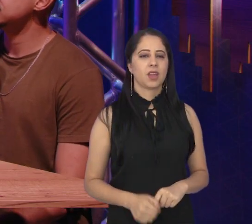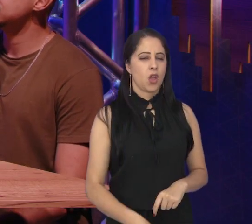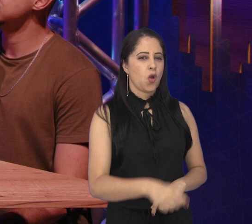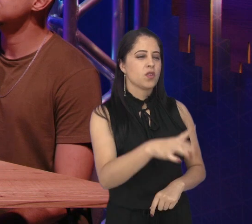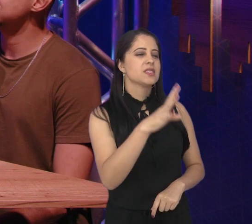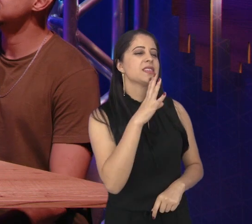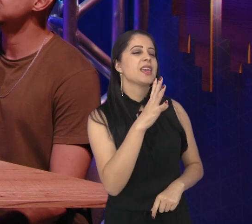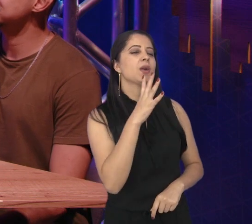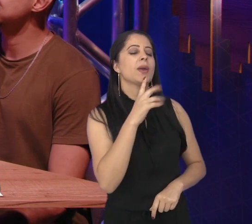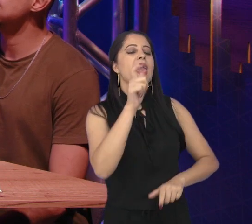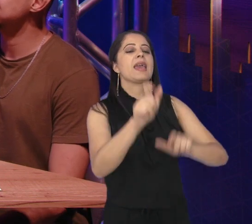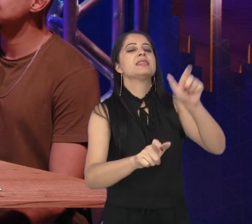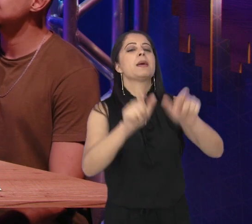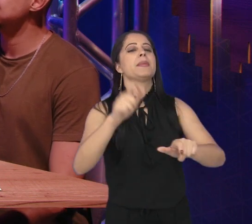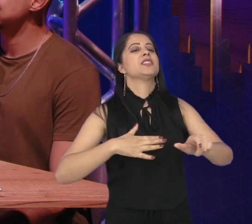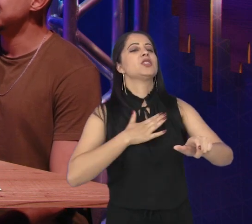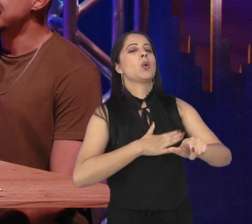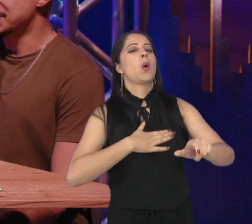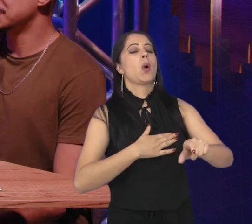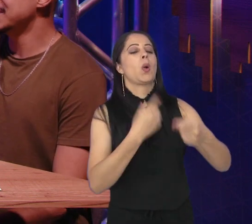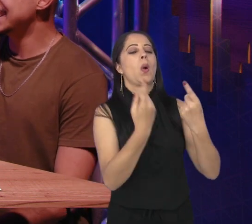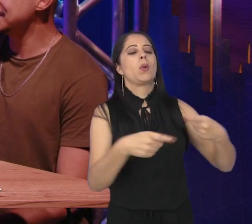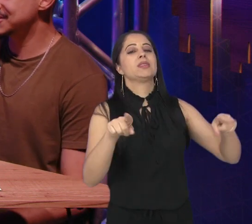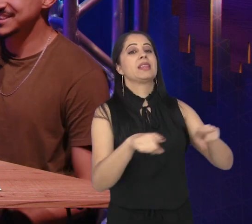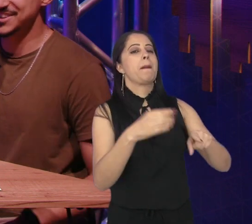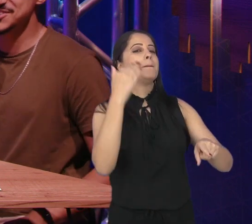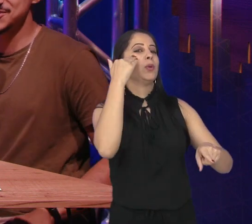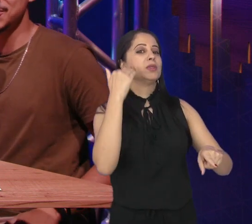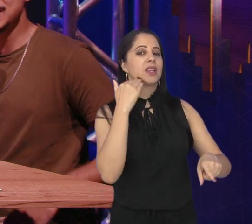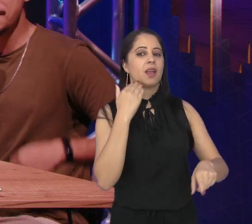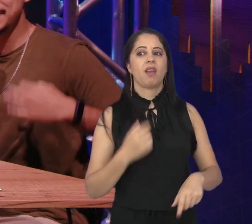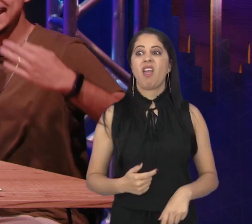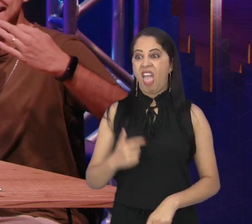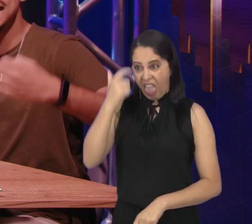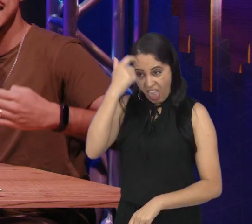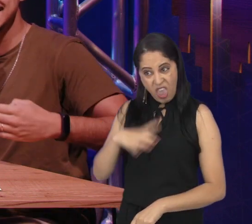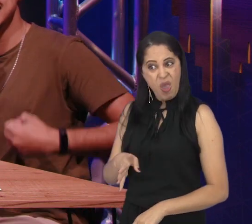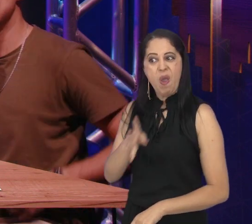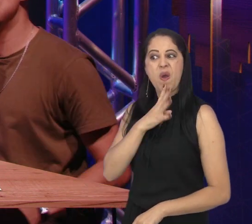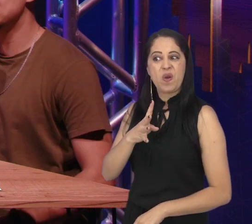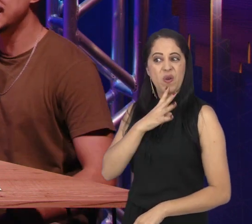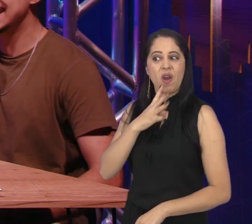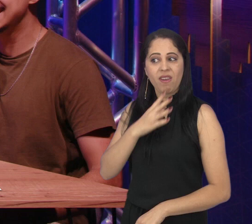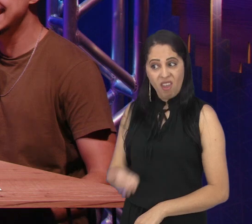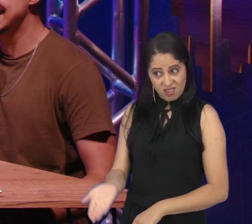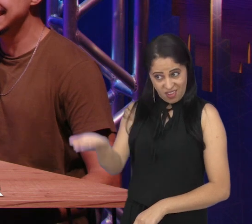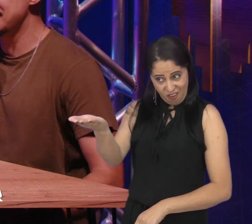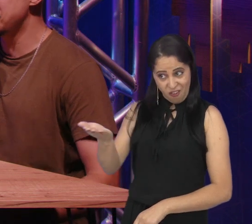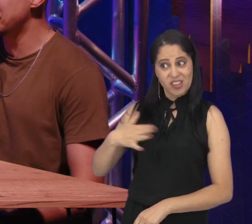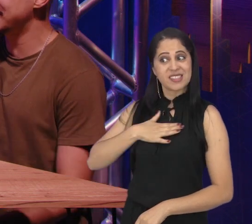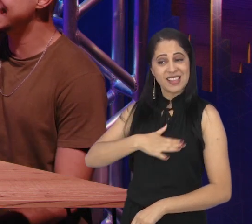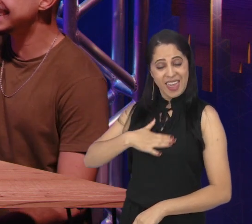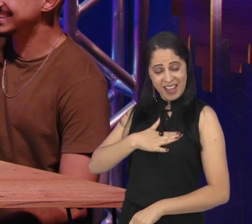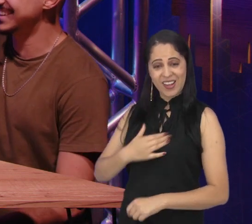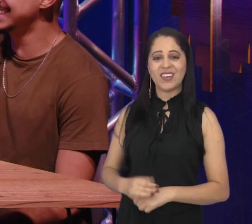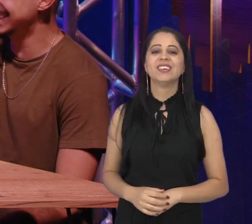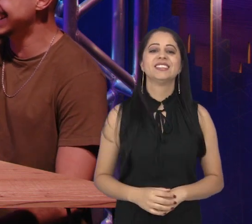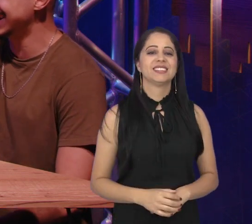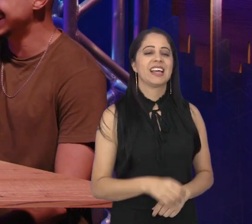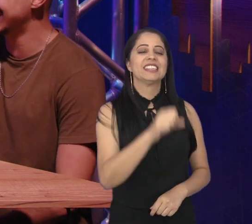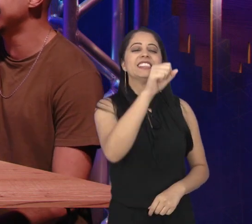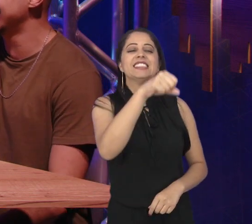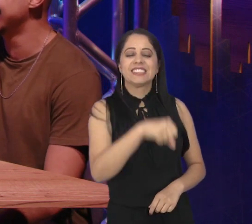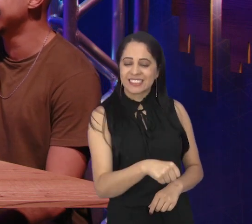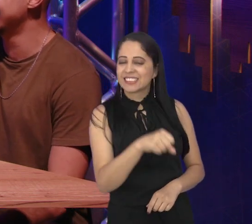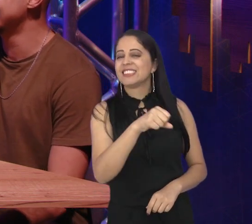E Samuel, você conhece alguém que gosta de K-pop? Eu conheço. Eu estou na presença de uma grande K-popeira aqui.